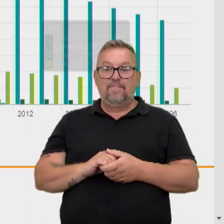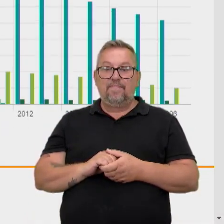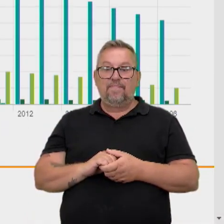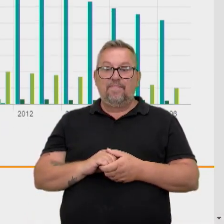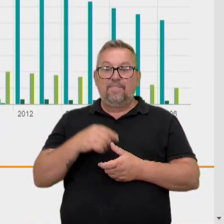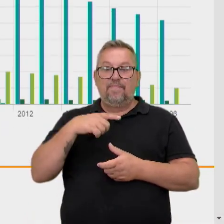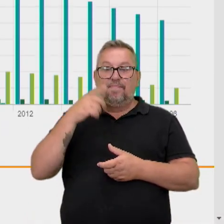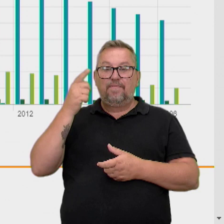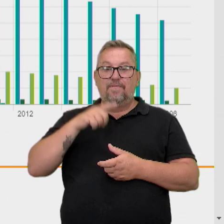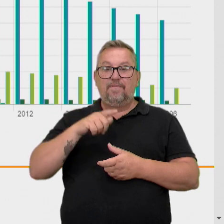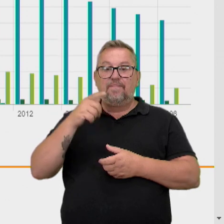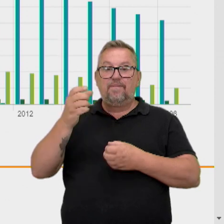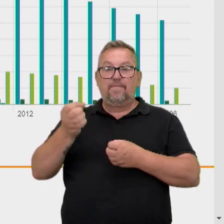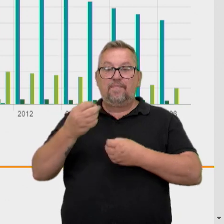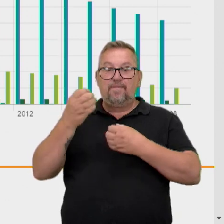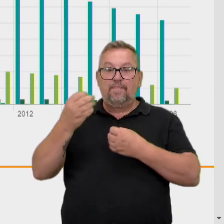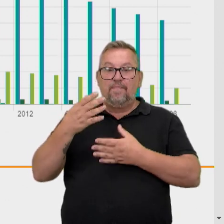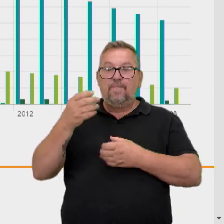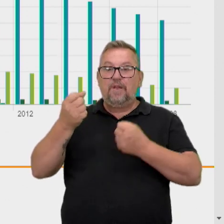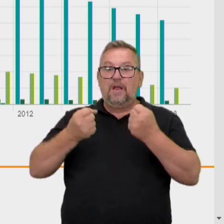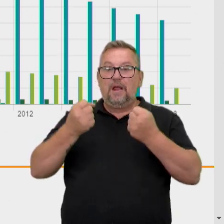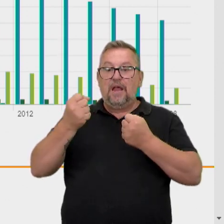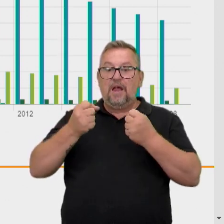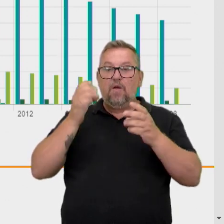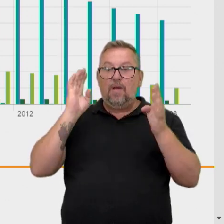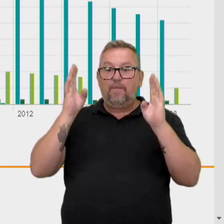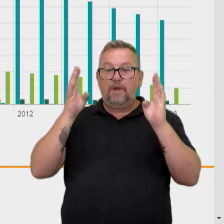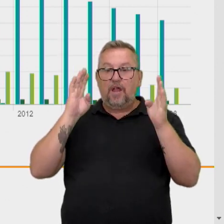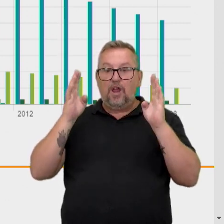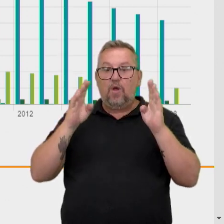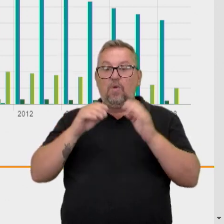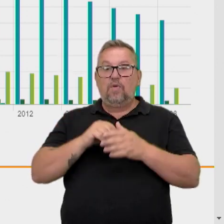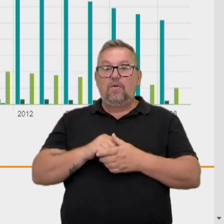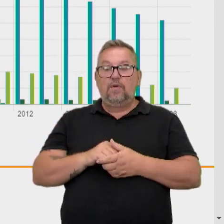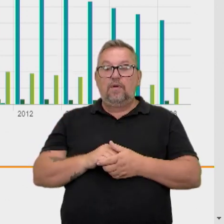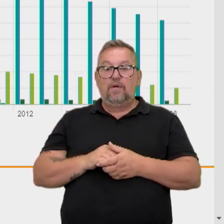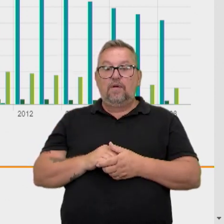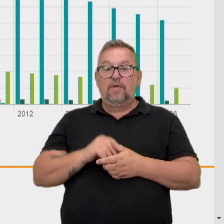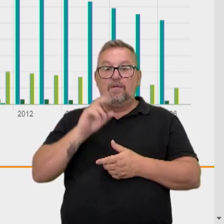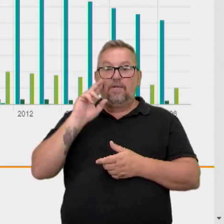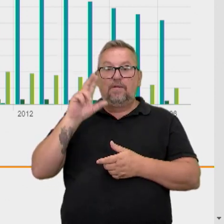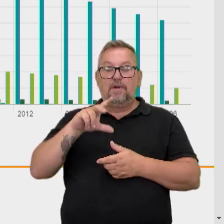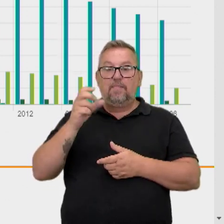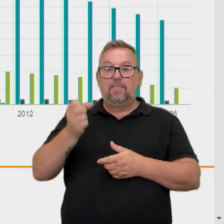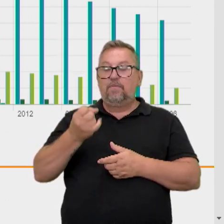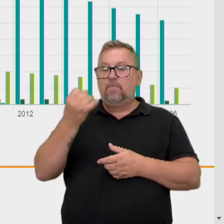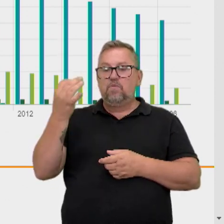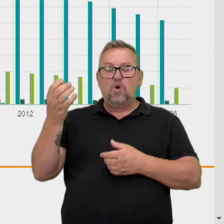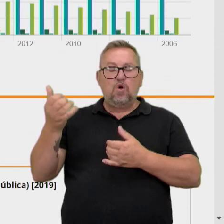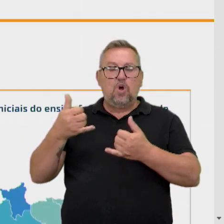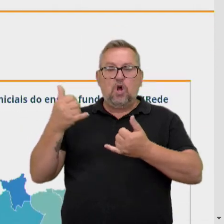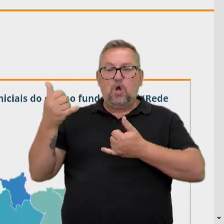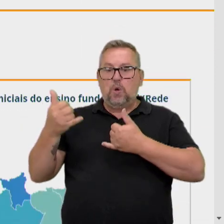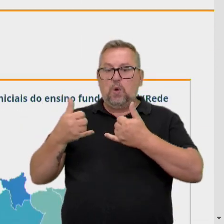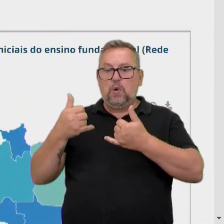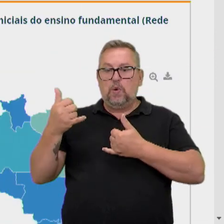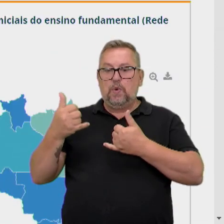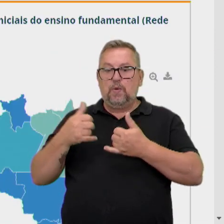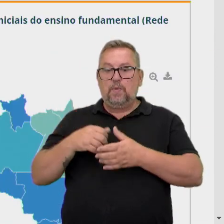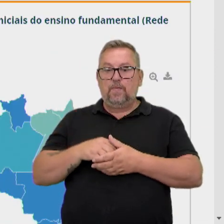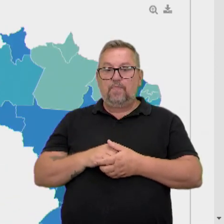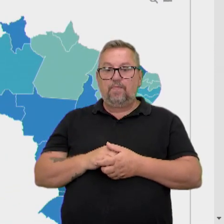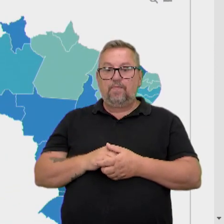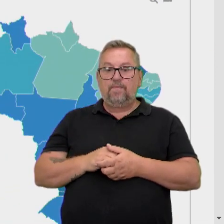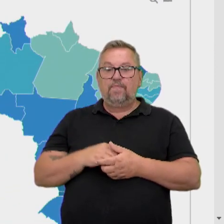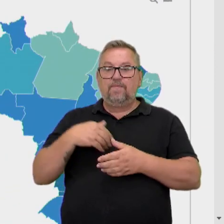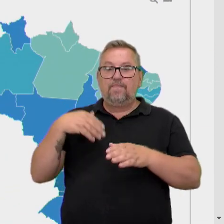outros dados, né, de veículos, né, automóvel, tal. Então, vejam que tem várias informações. E aí nós vamos entrar na educação,